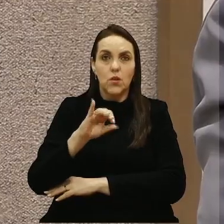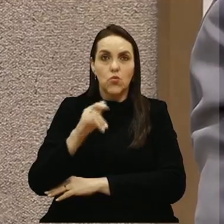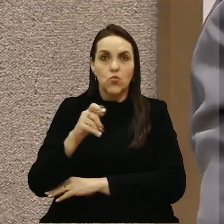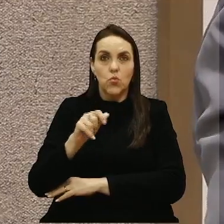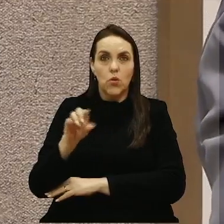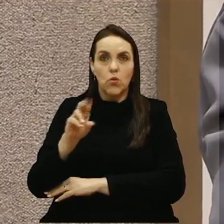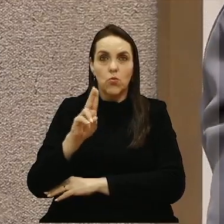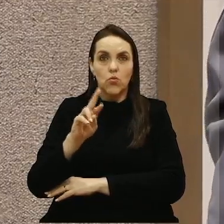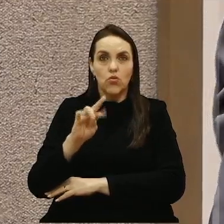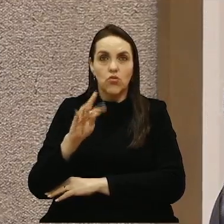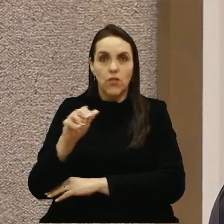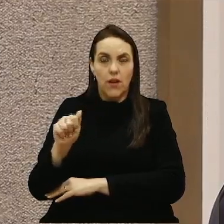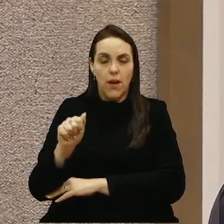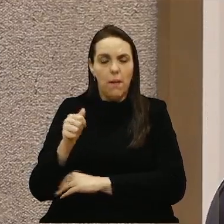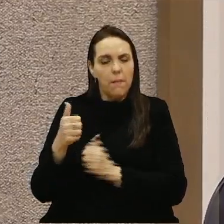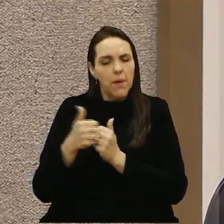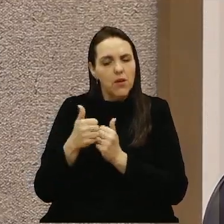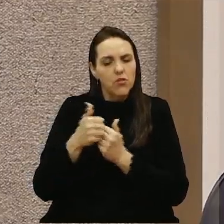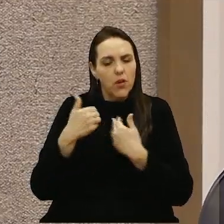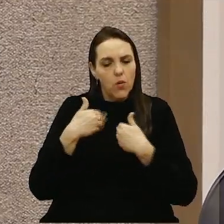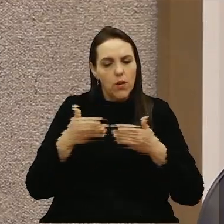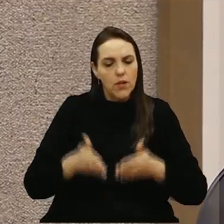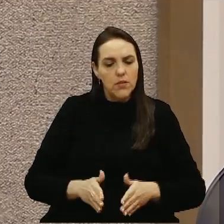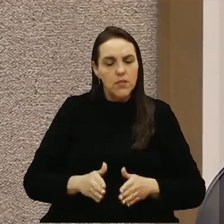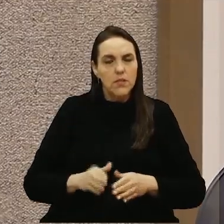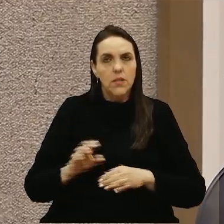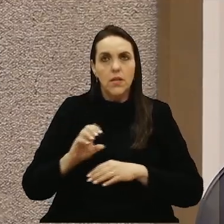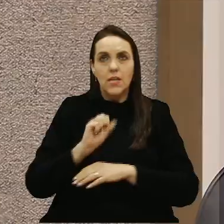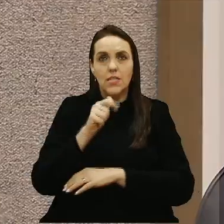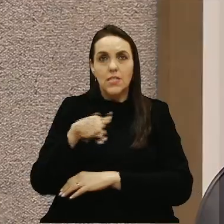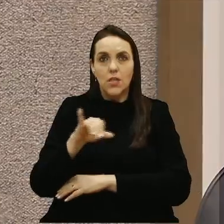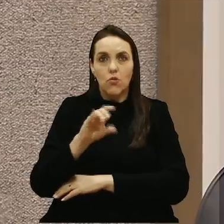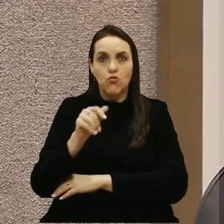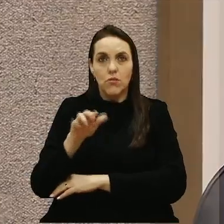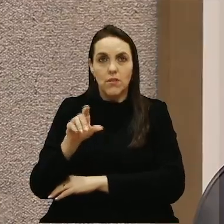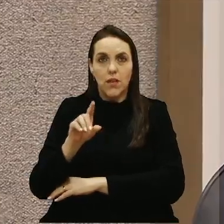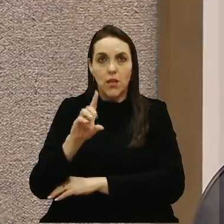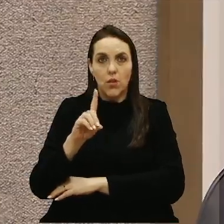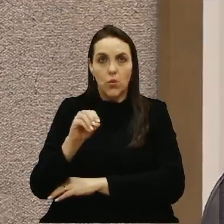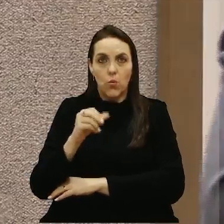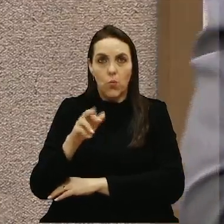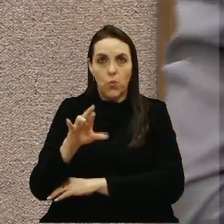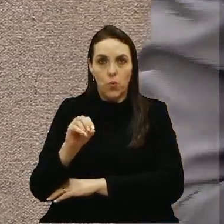pertinho de onde eu nasci, São José do Ouro, e que foi muito bem acolhido em Caxias.